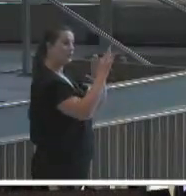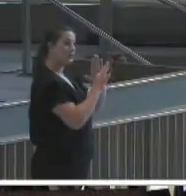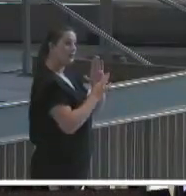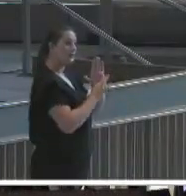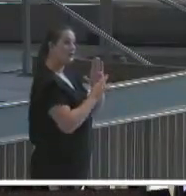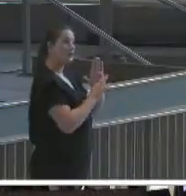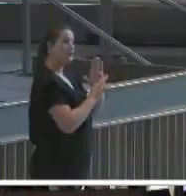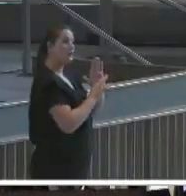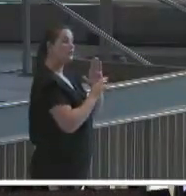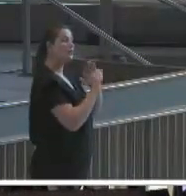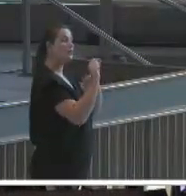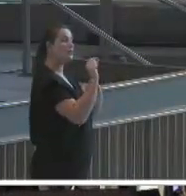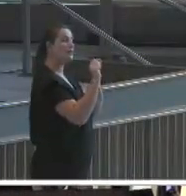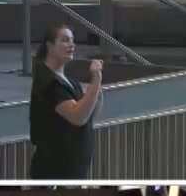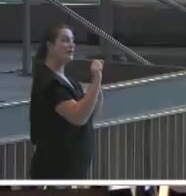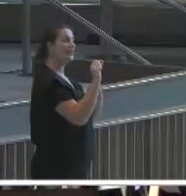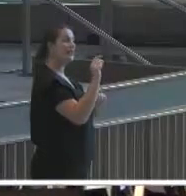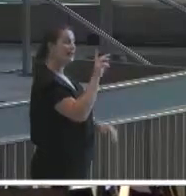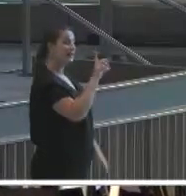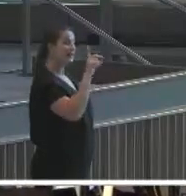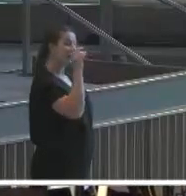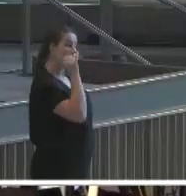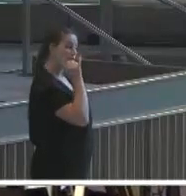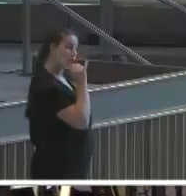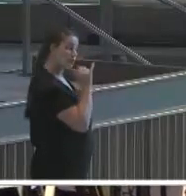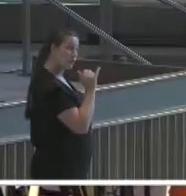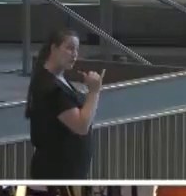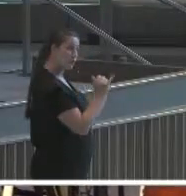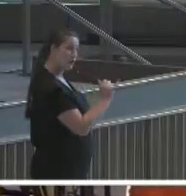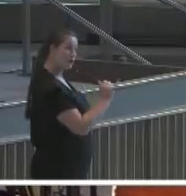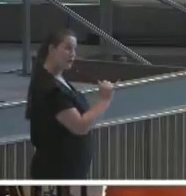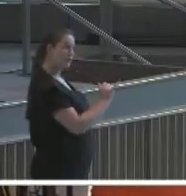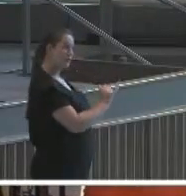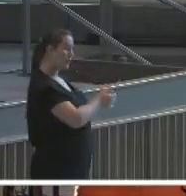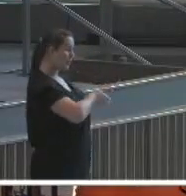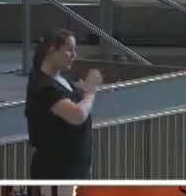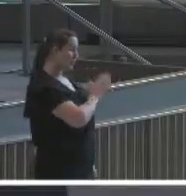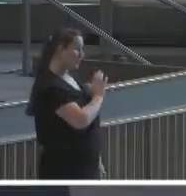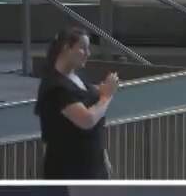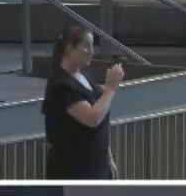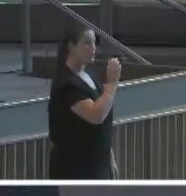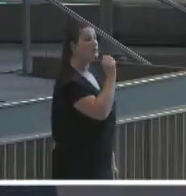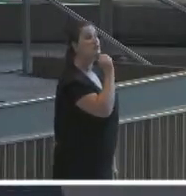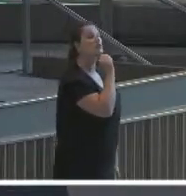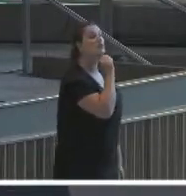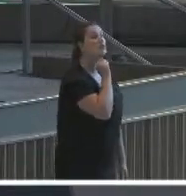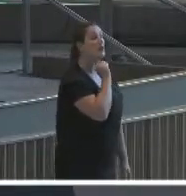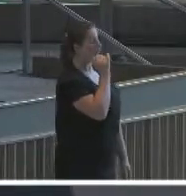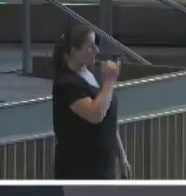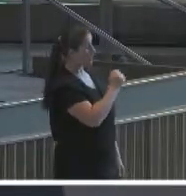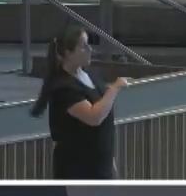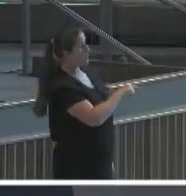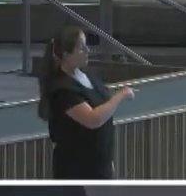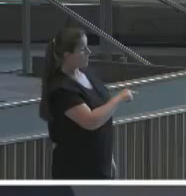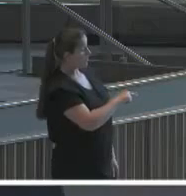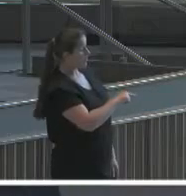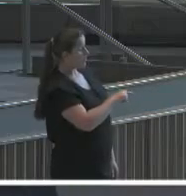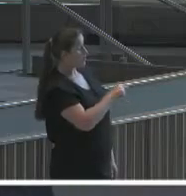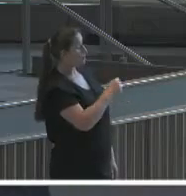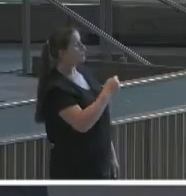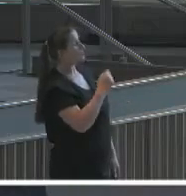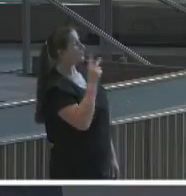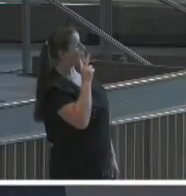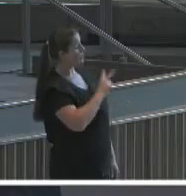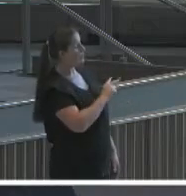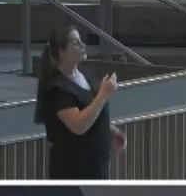encontrar Deus argumentando com esse movimento no coração de Acã e dizendo: olha, veja só como eu estou vendo